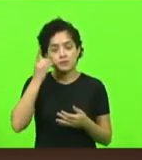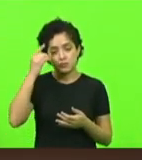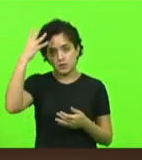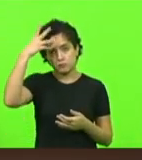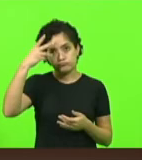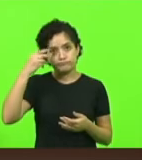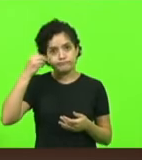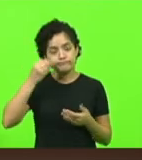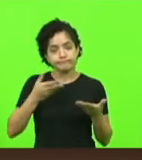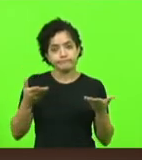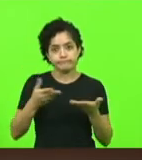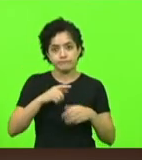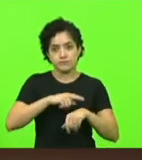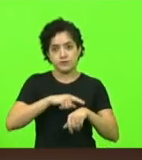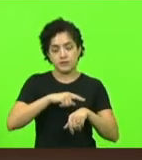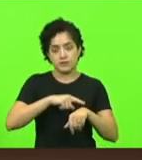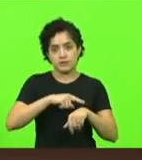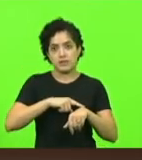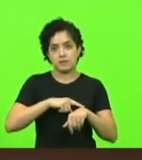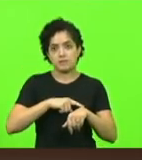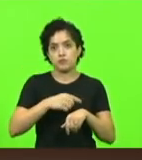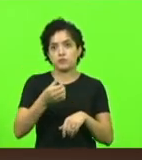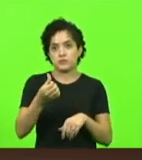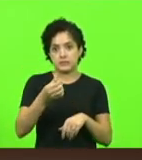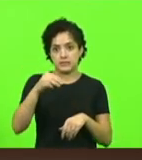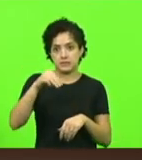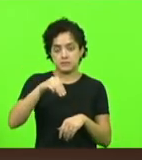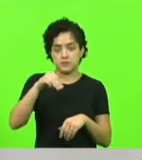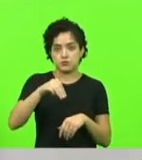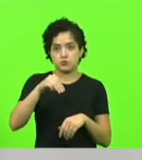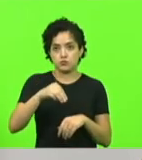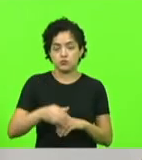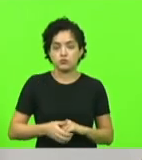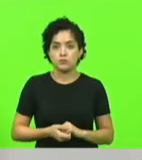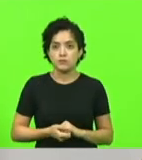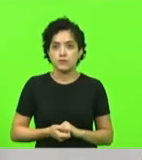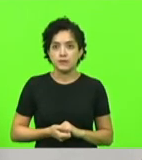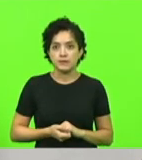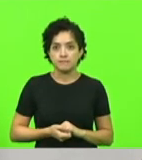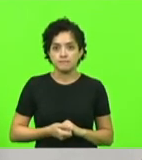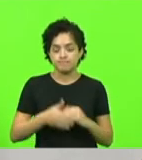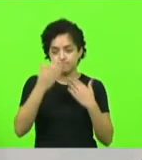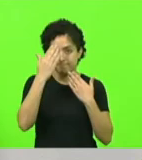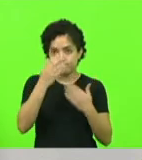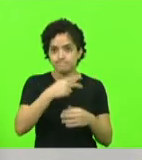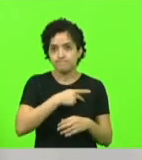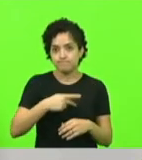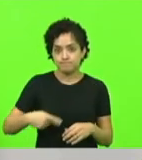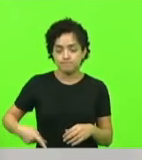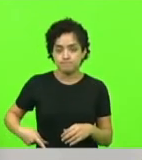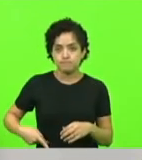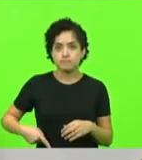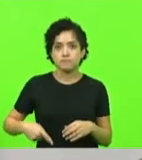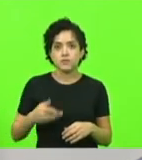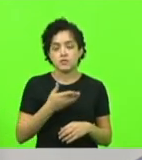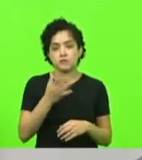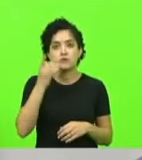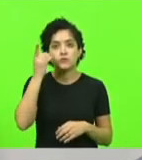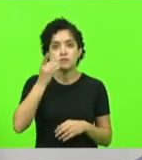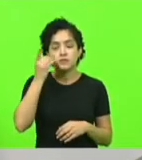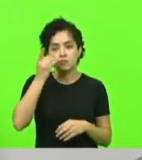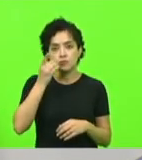Carminati, Vossa Excelência tem um tempo de até 6 minutos para a sua fala. Obrigada, presidente. Caros colegas